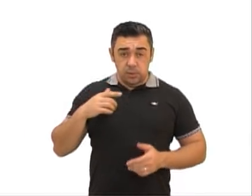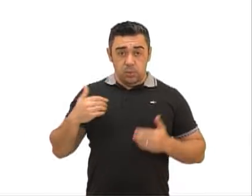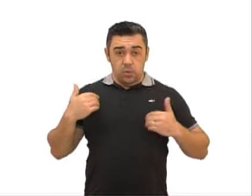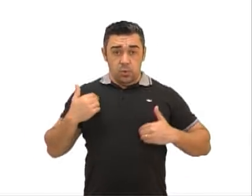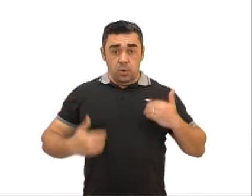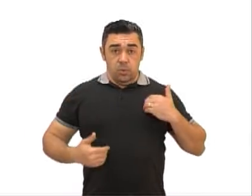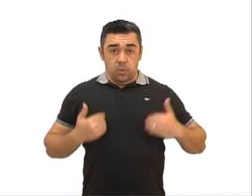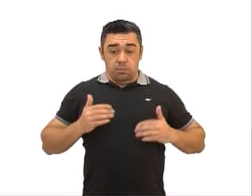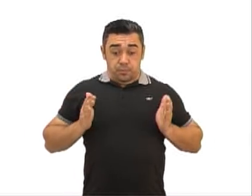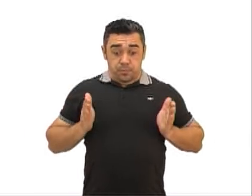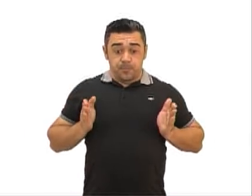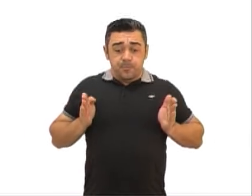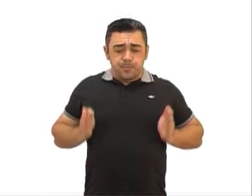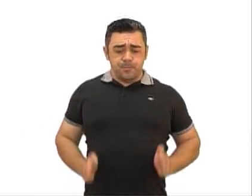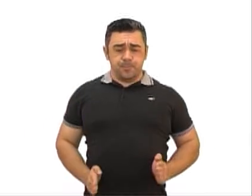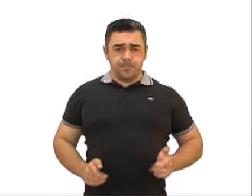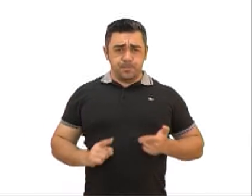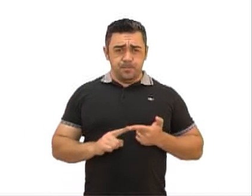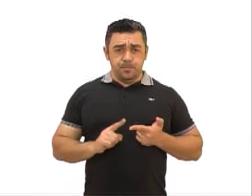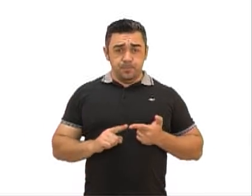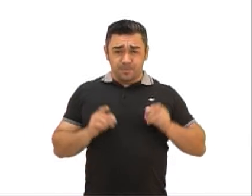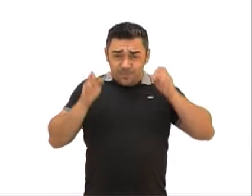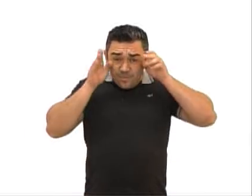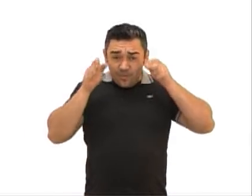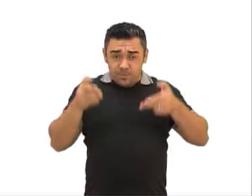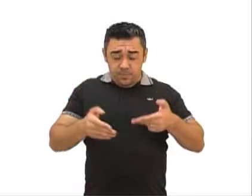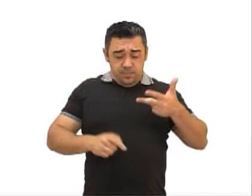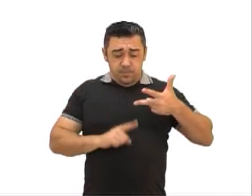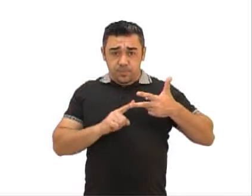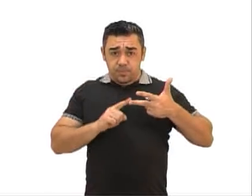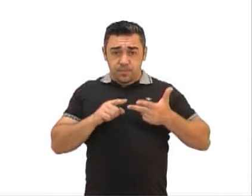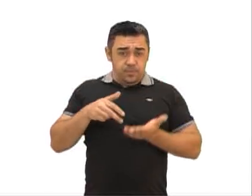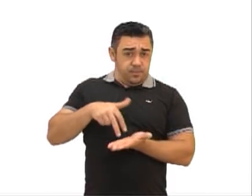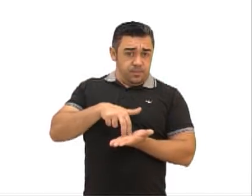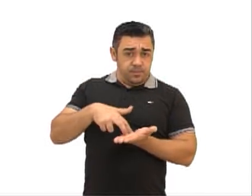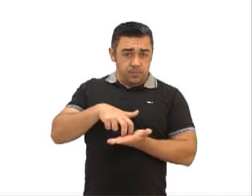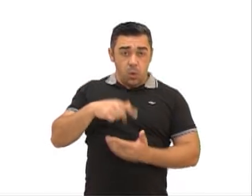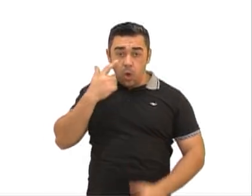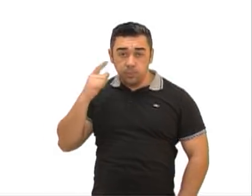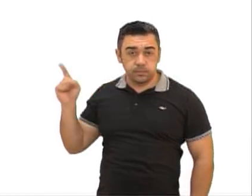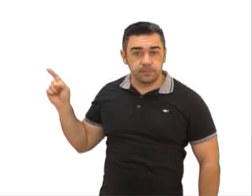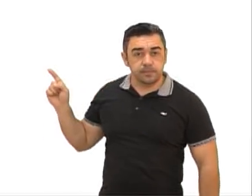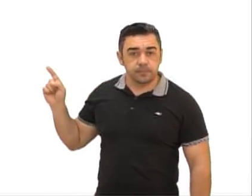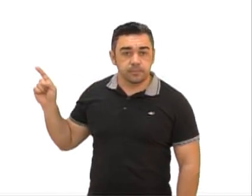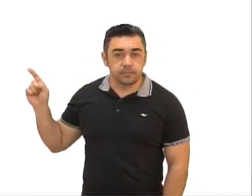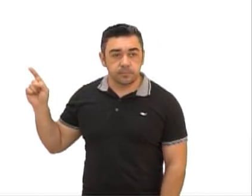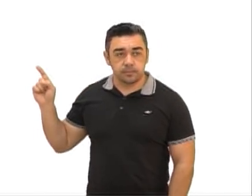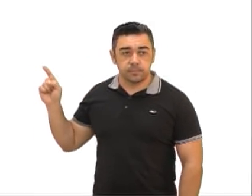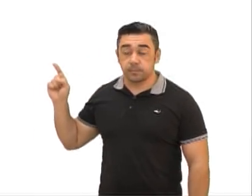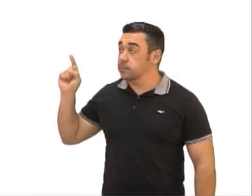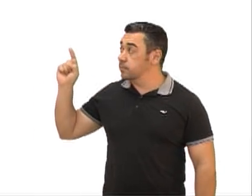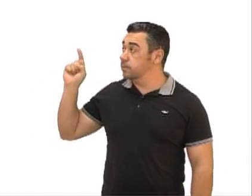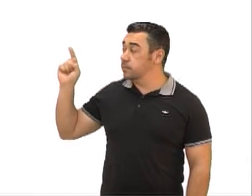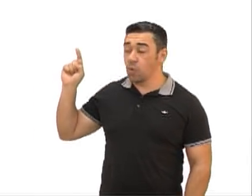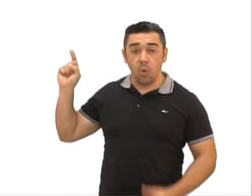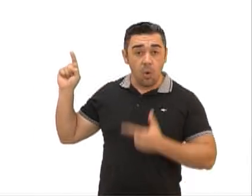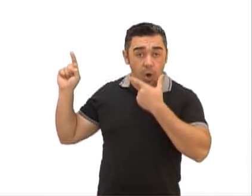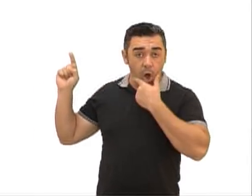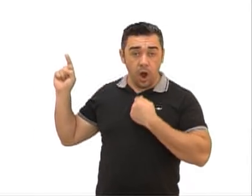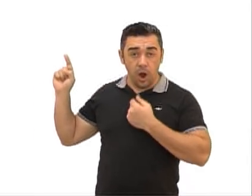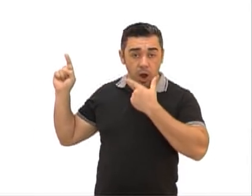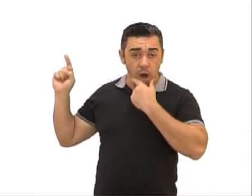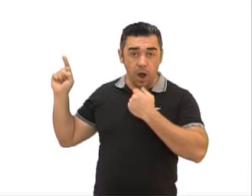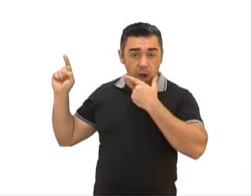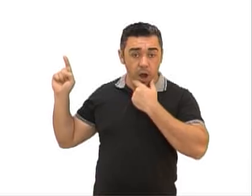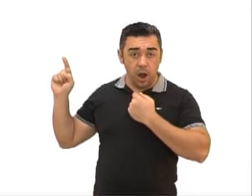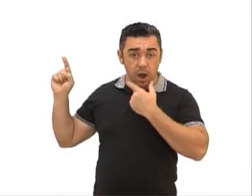postura, concentração e equilíbrio. Olha só aquela imagem do lado ali, ó. Veja como o equilibrista